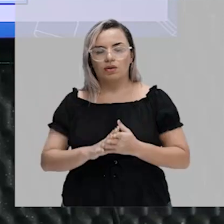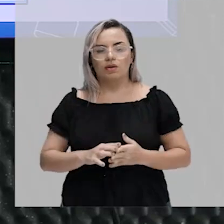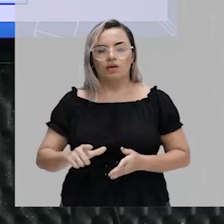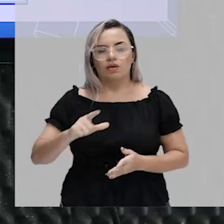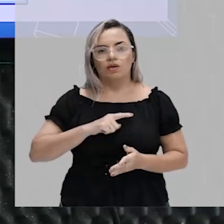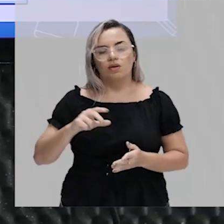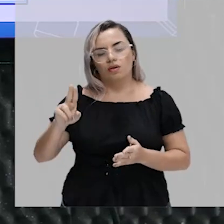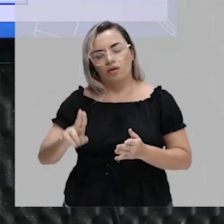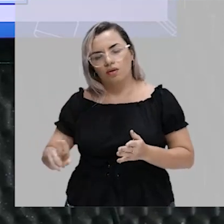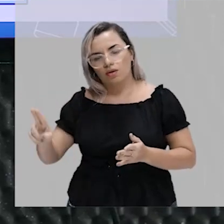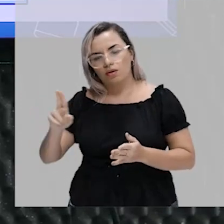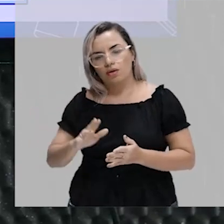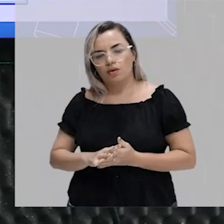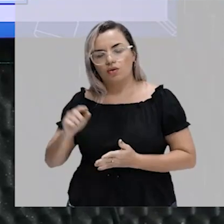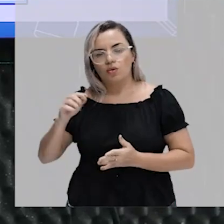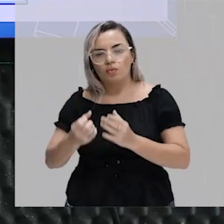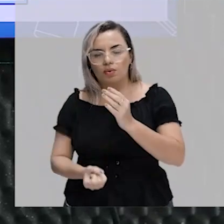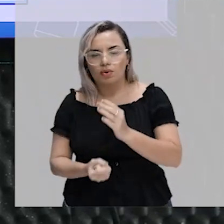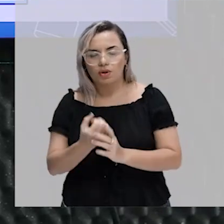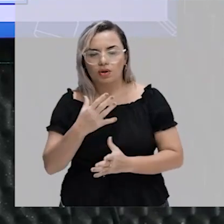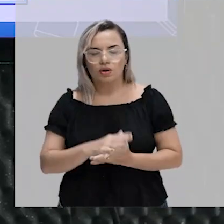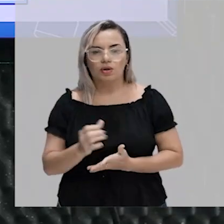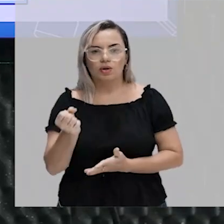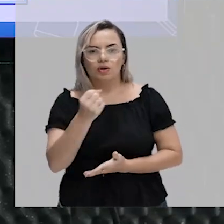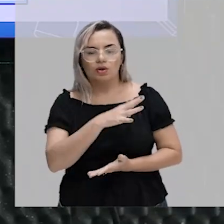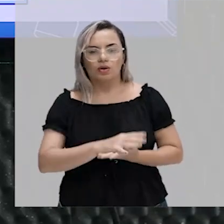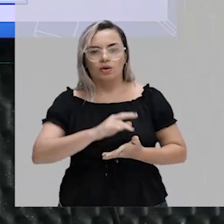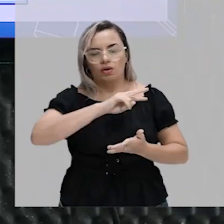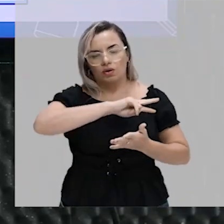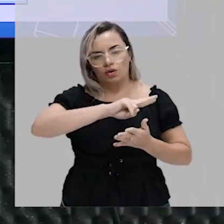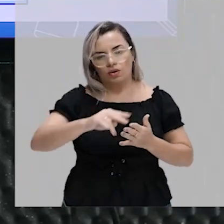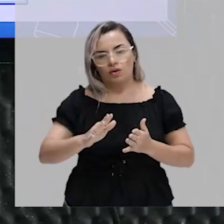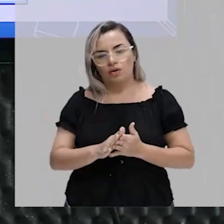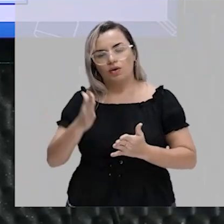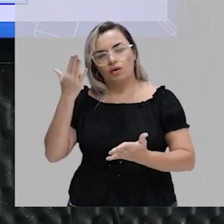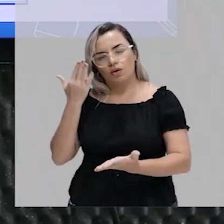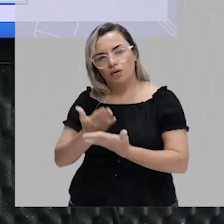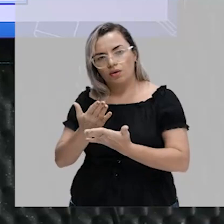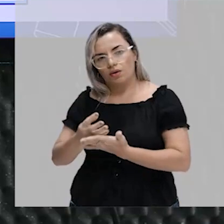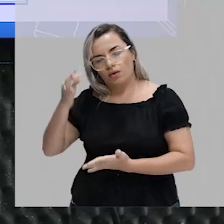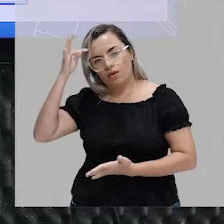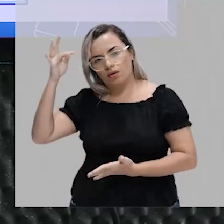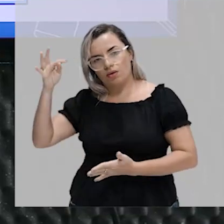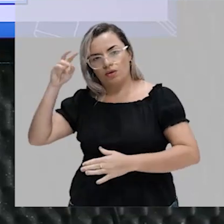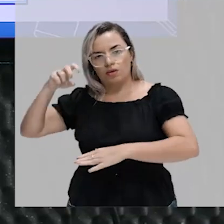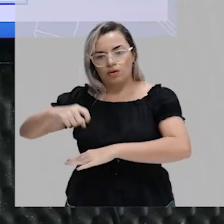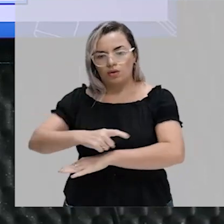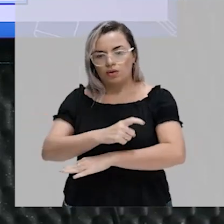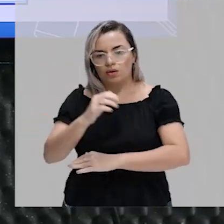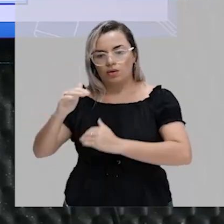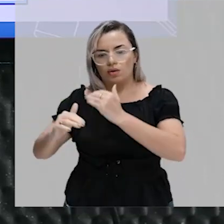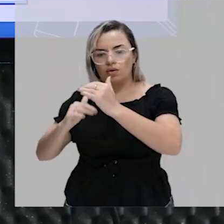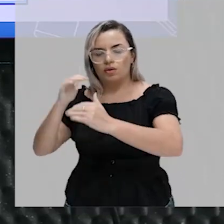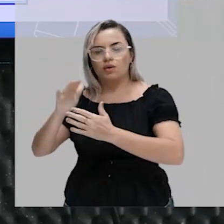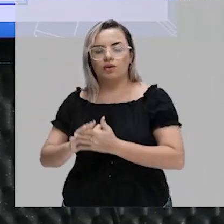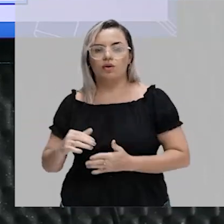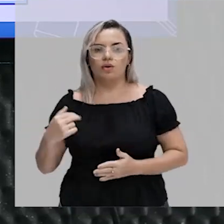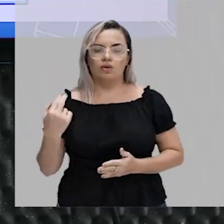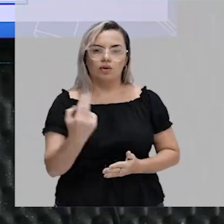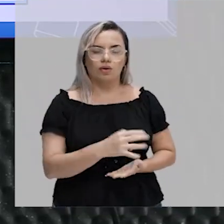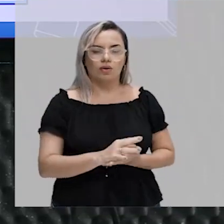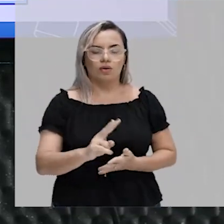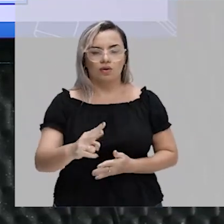respeito do processo de formação de novas espécies, quando a gente estuda sobre a teoria da evolução. E lá nós falamos de